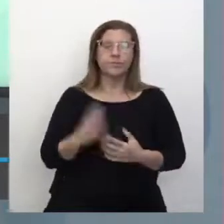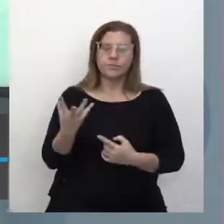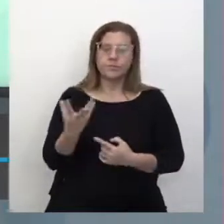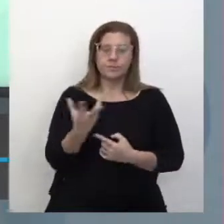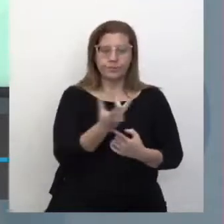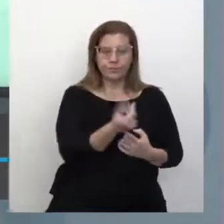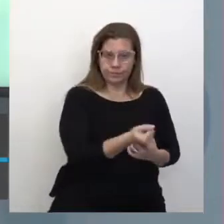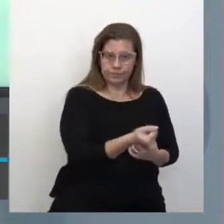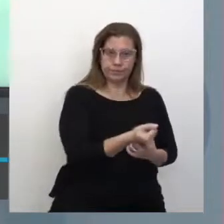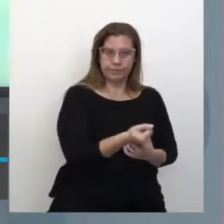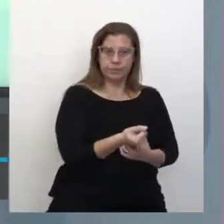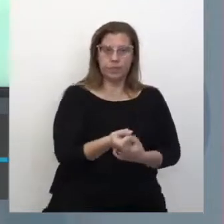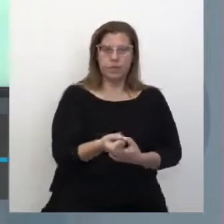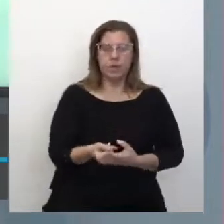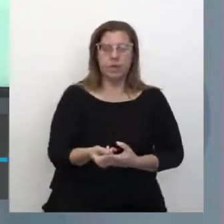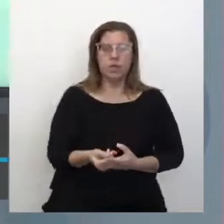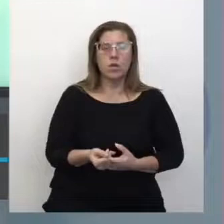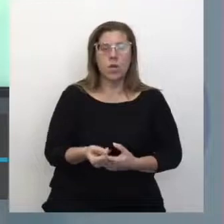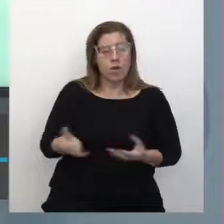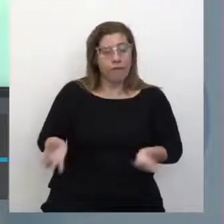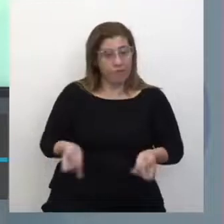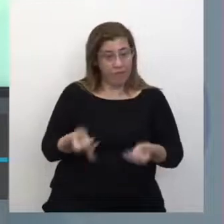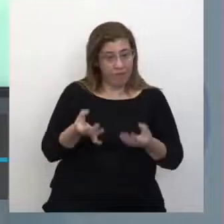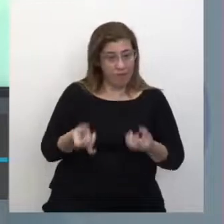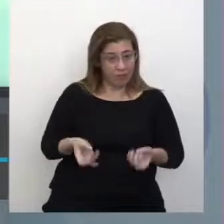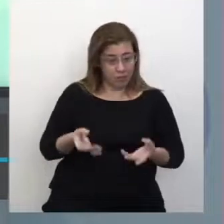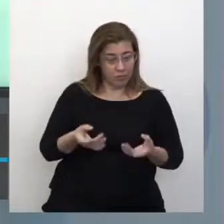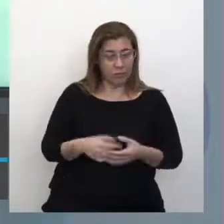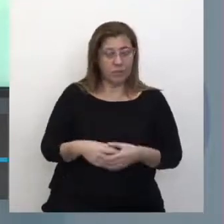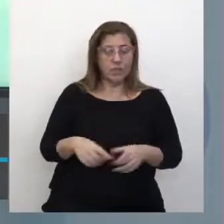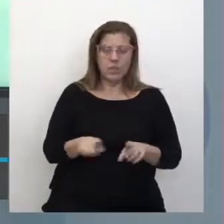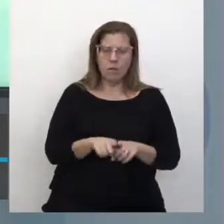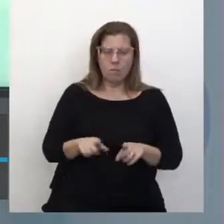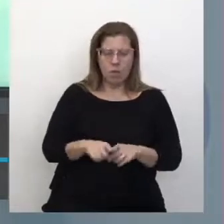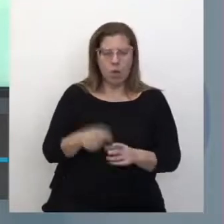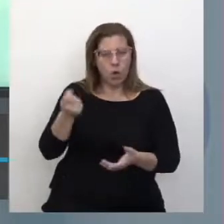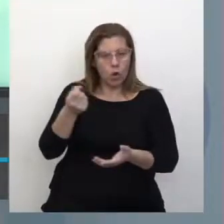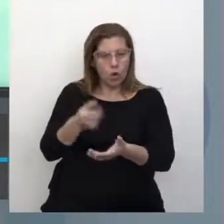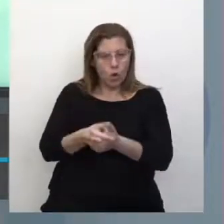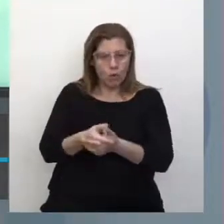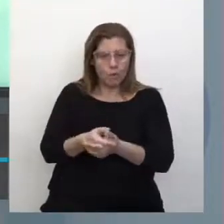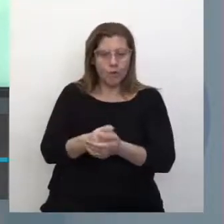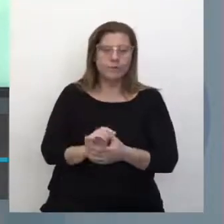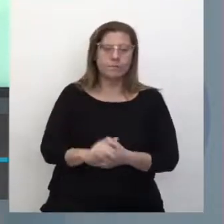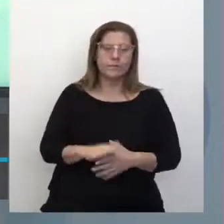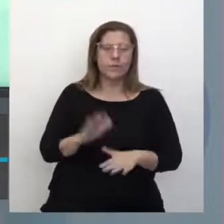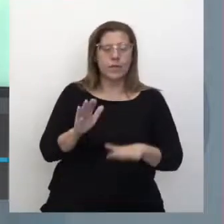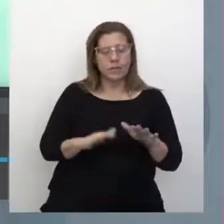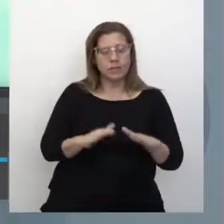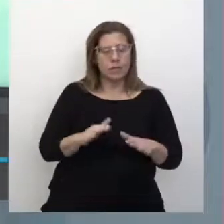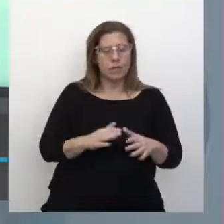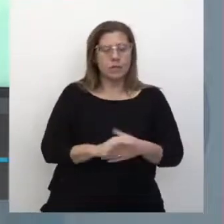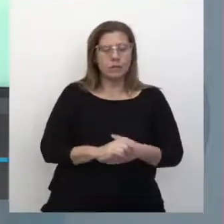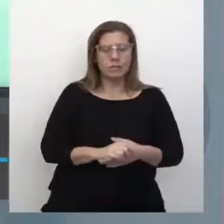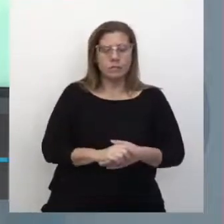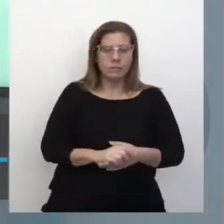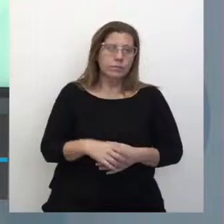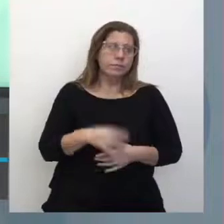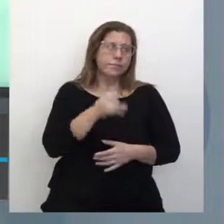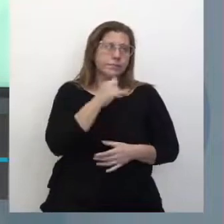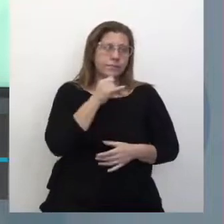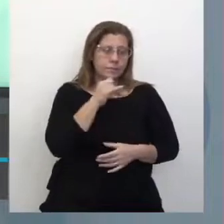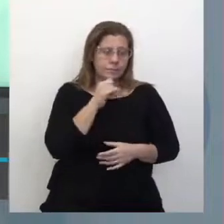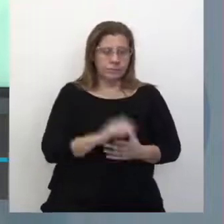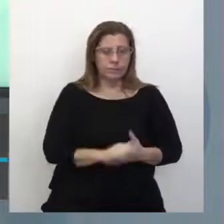né? Grandes entendedores de arte são colecionadores também. Então, e às vezes eles cedem, né, com o seu falecimento,